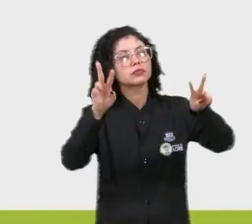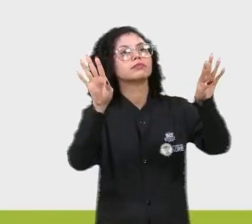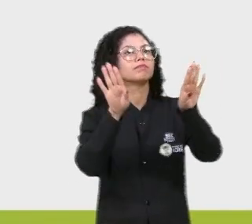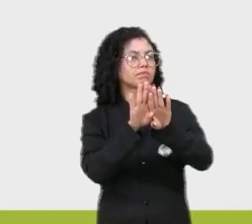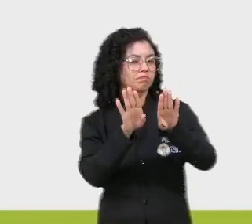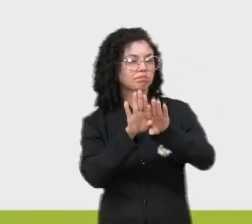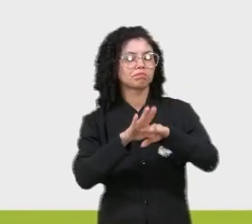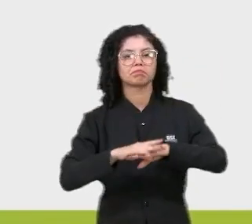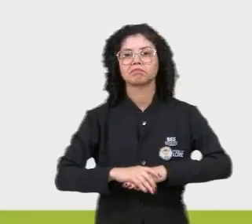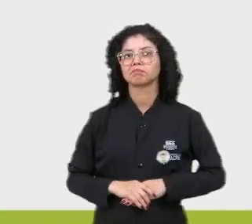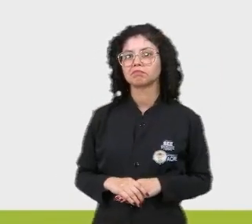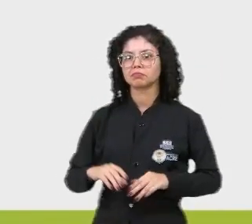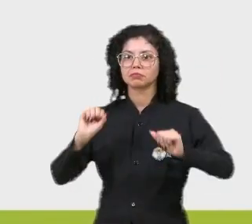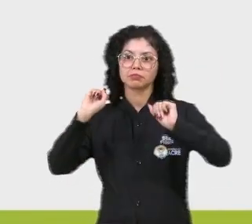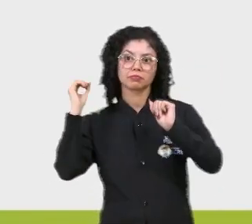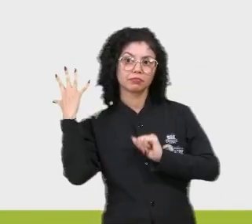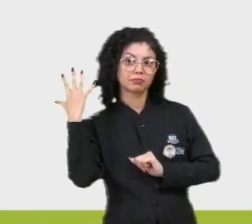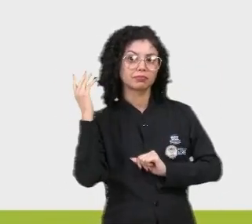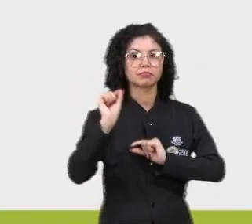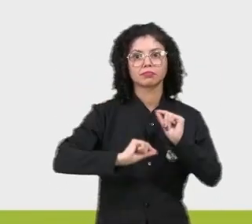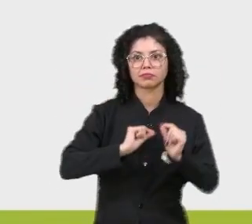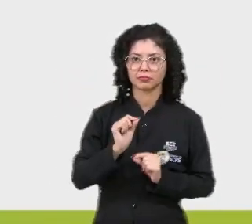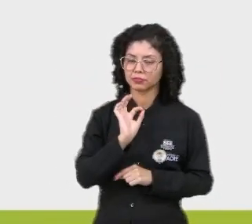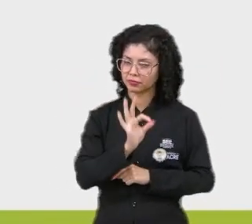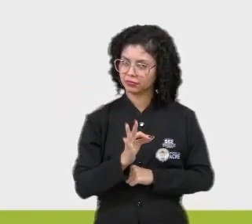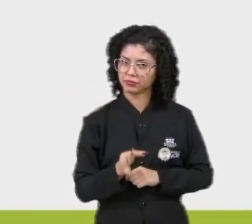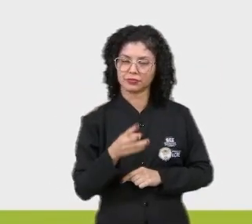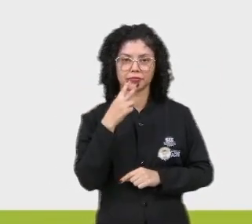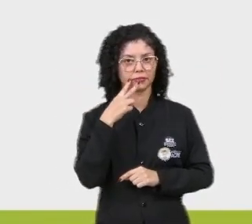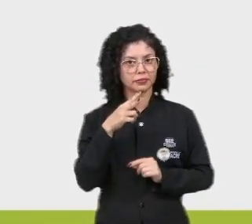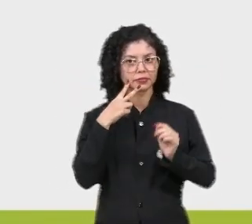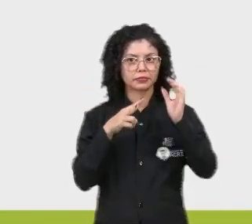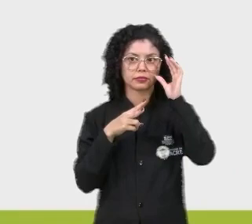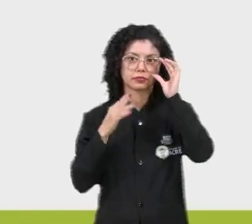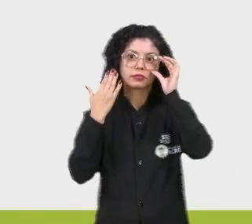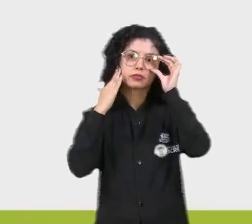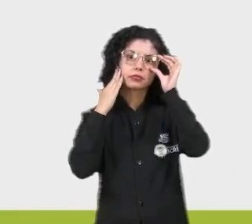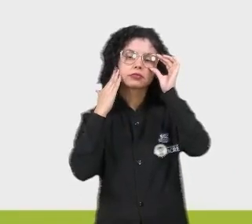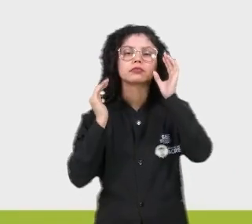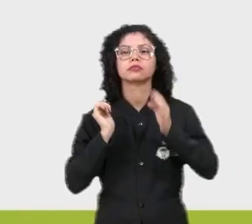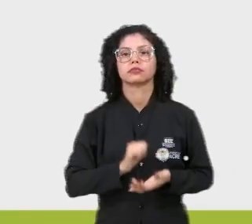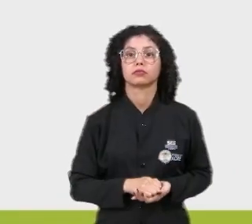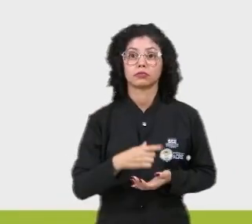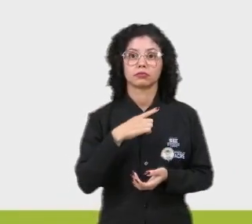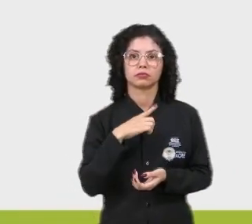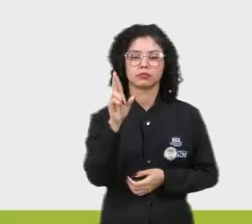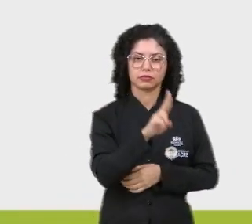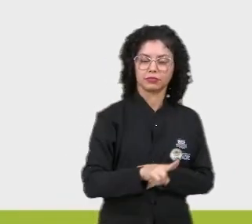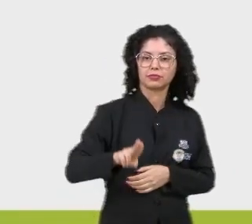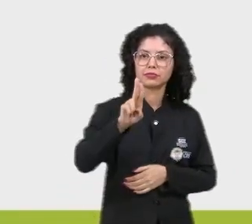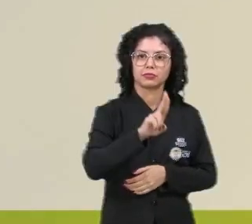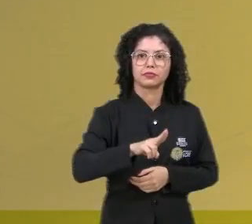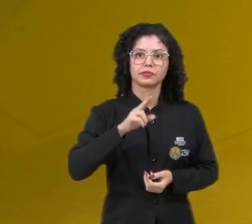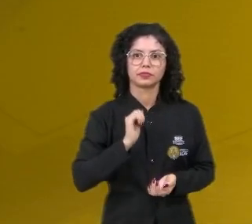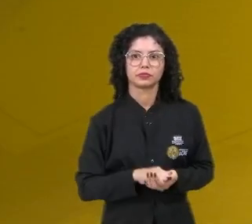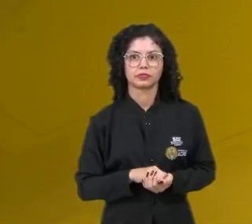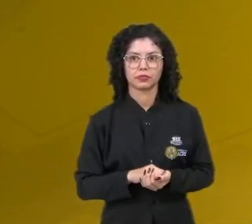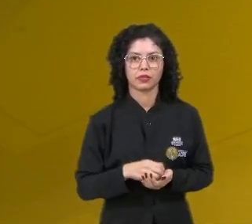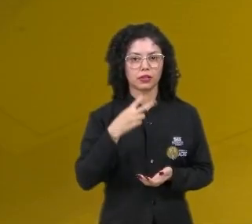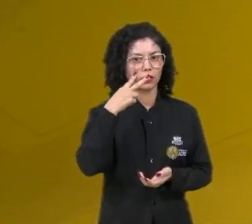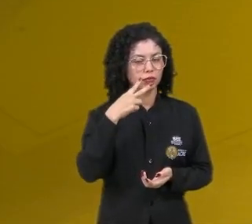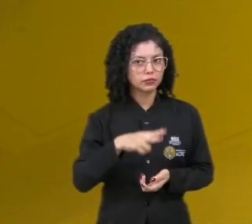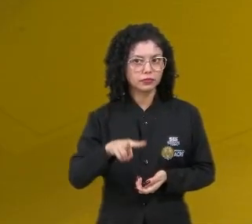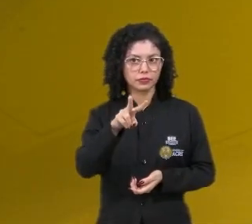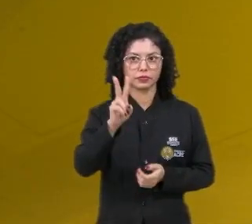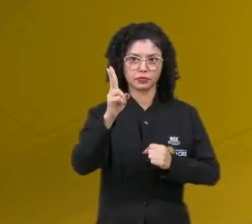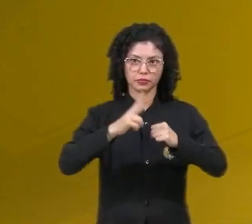também no caso aí obviamente tenho certeza que você entendeu Eu tenho o uso né do caso de ver aí